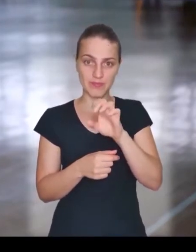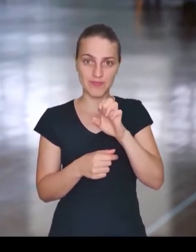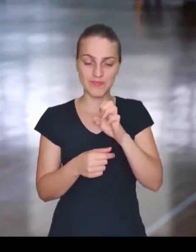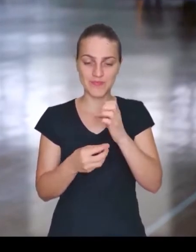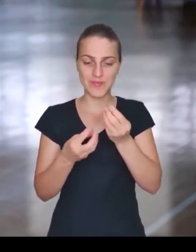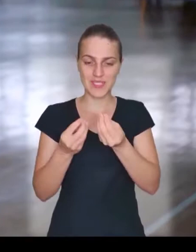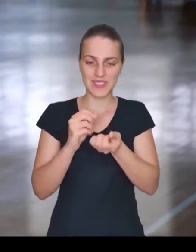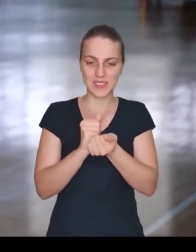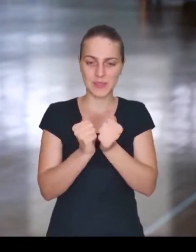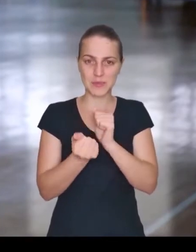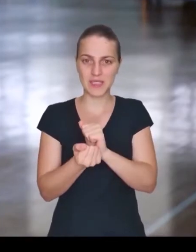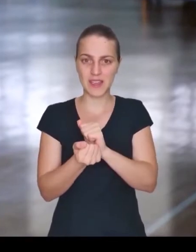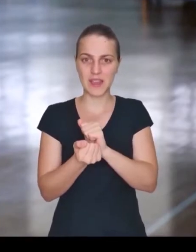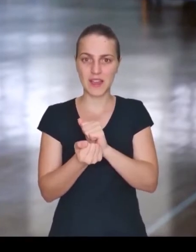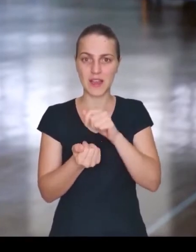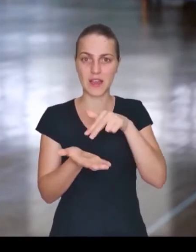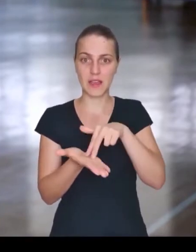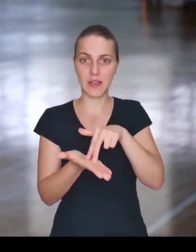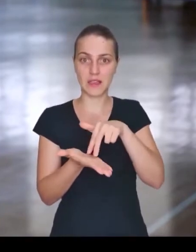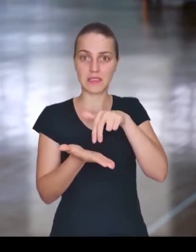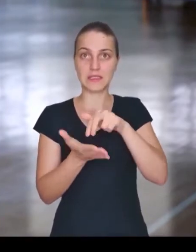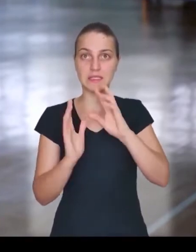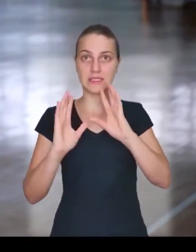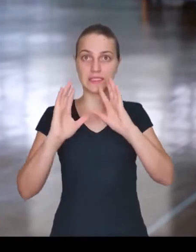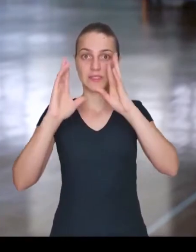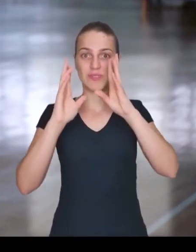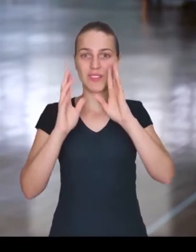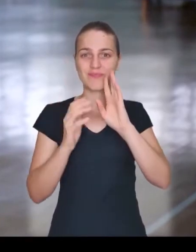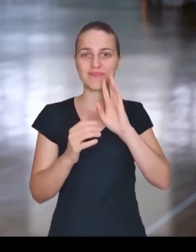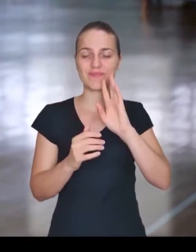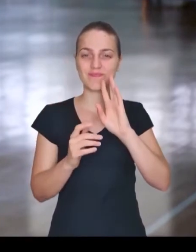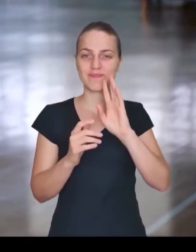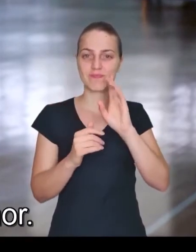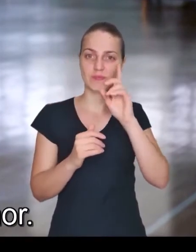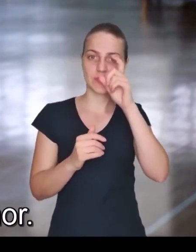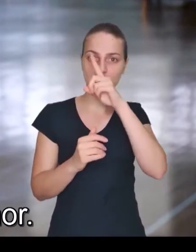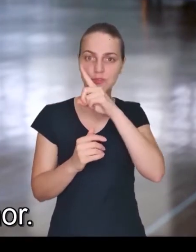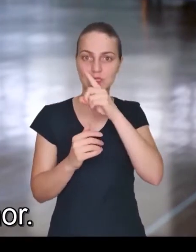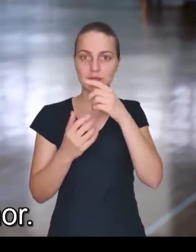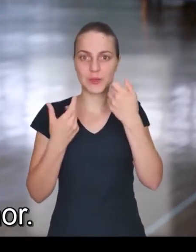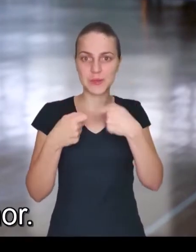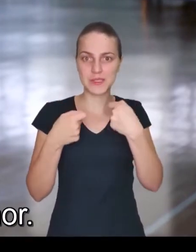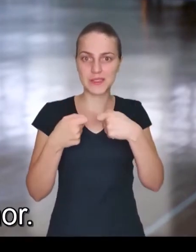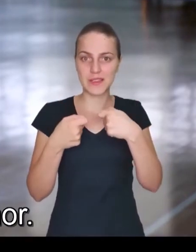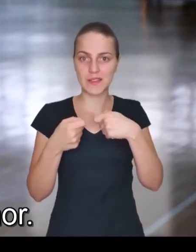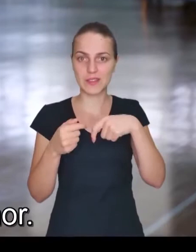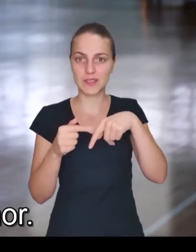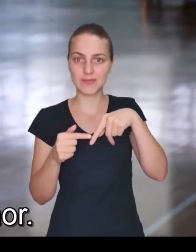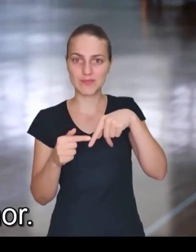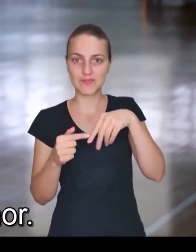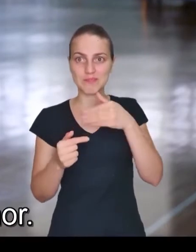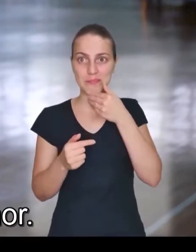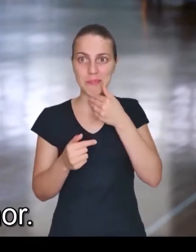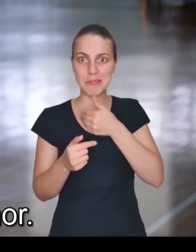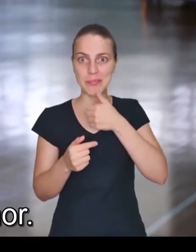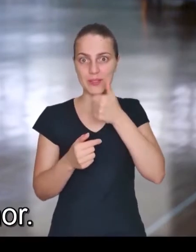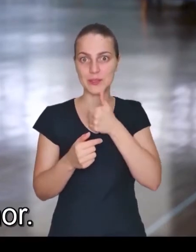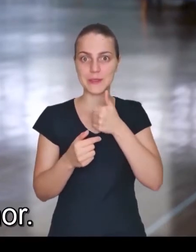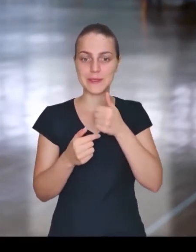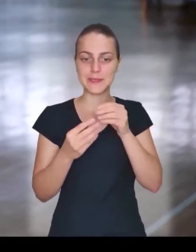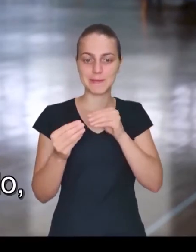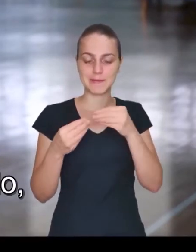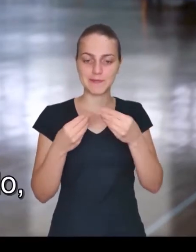Então, enfim, assim, eu não precisava de uma prótese melhor para poder saltar, para ter os movimentos do vôlei